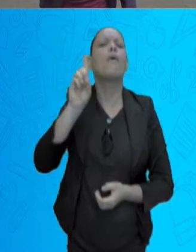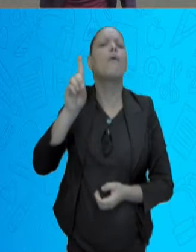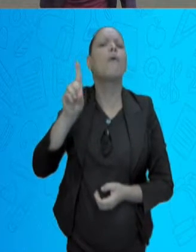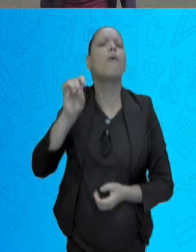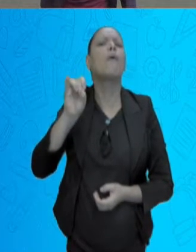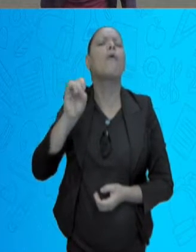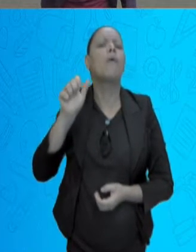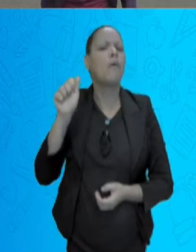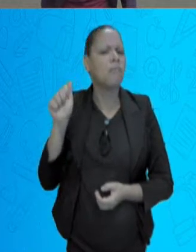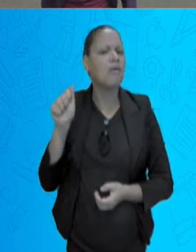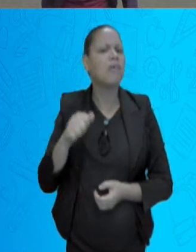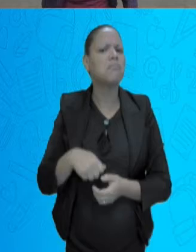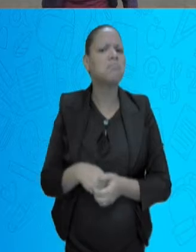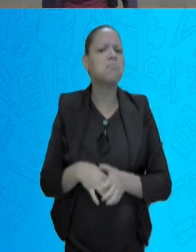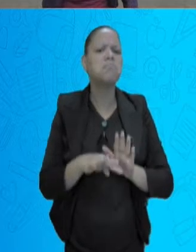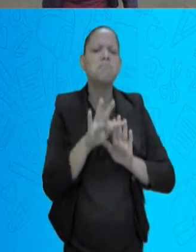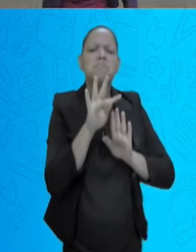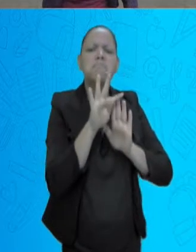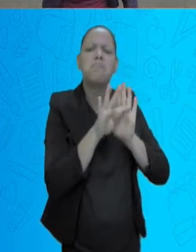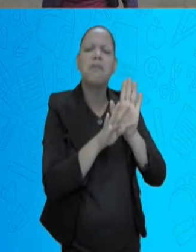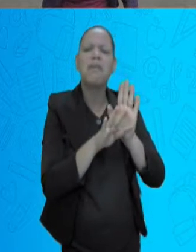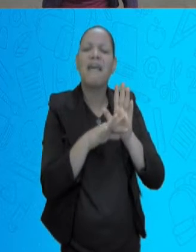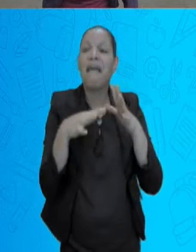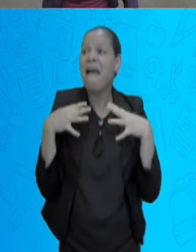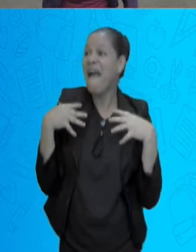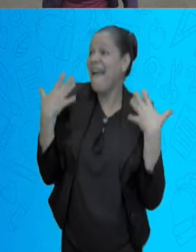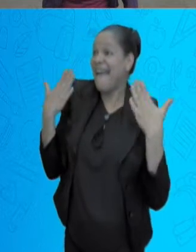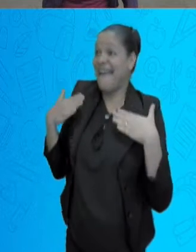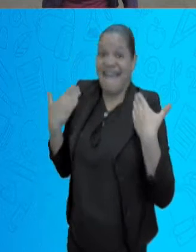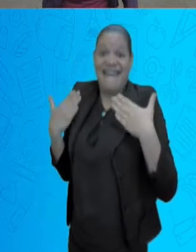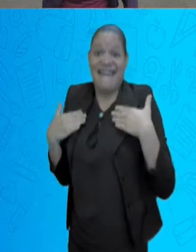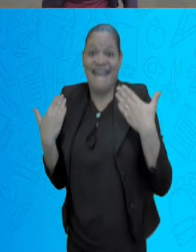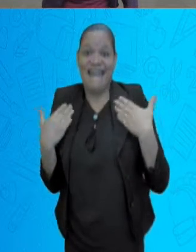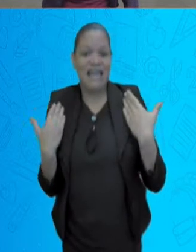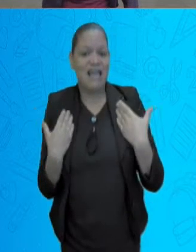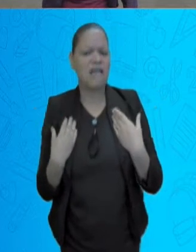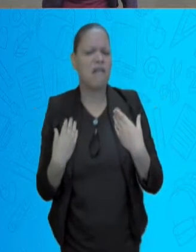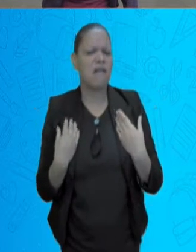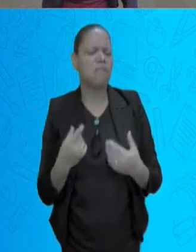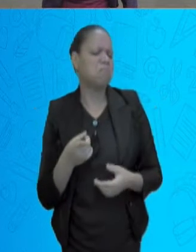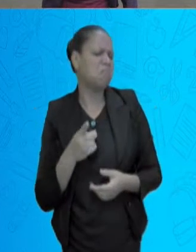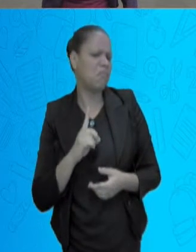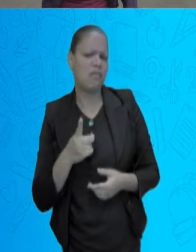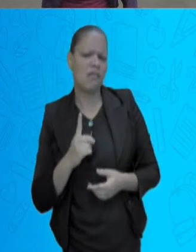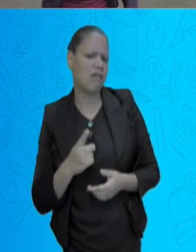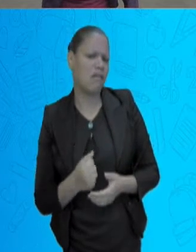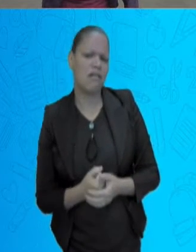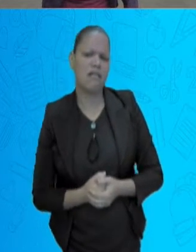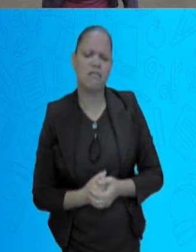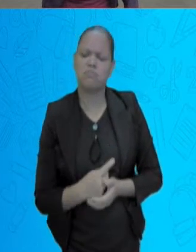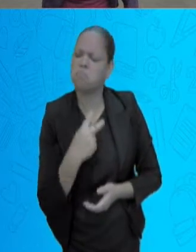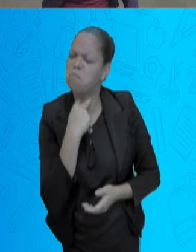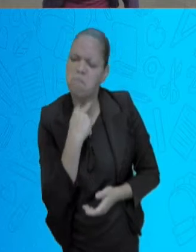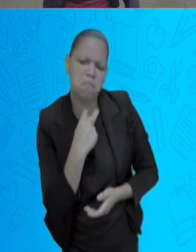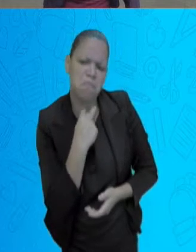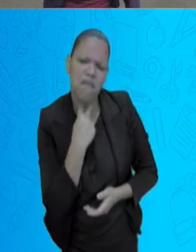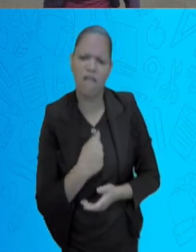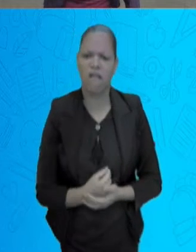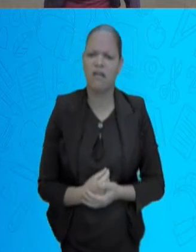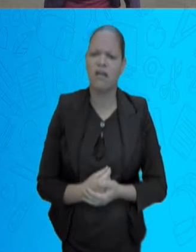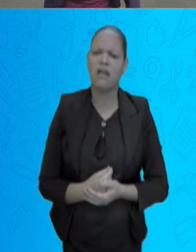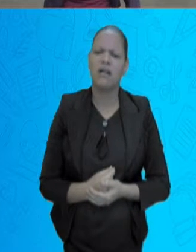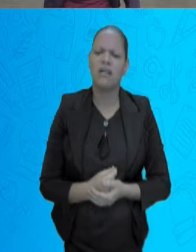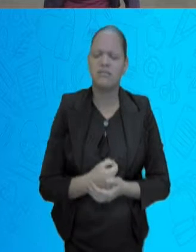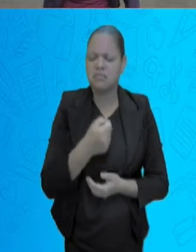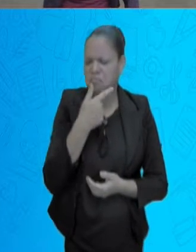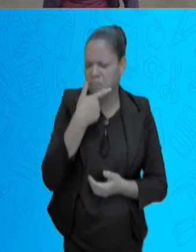texto humorístico que nos faz rir. E nós não vamos rir de uma tragédia, de um fato que